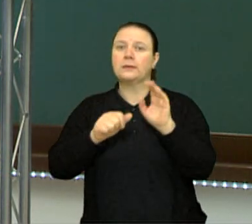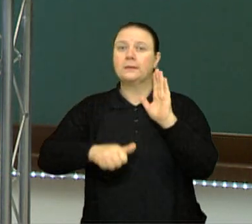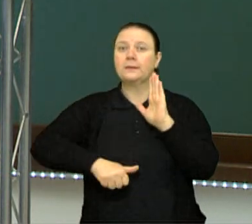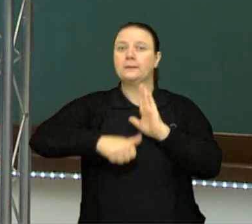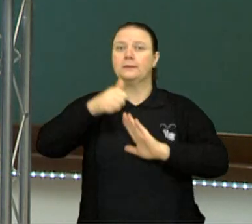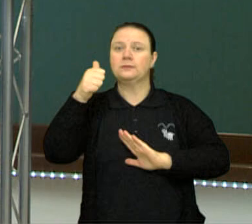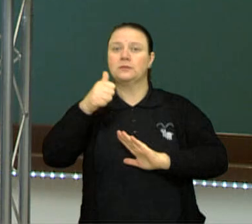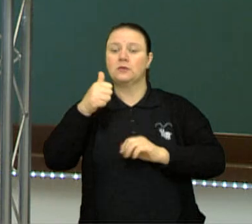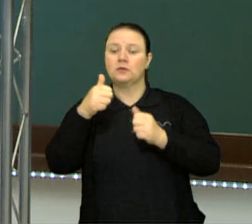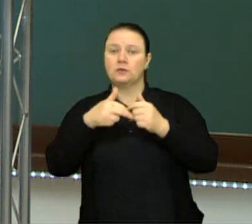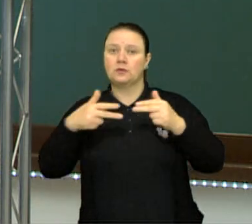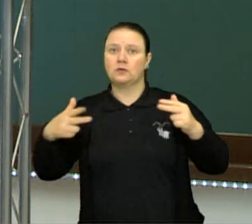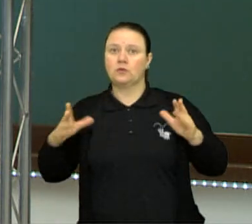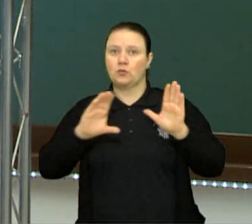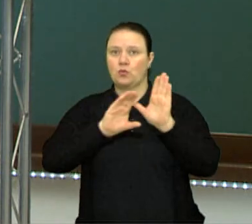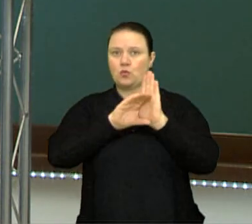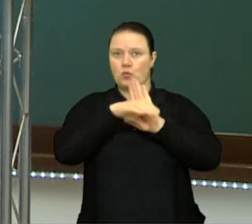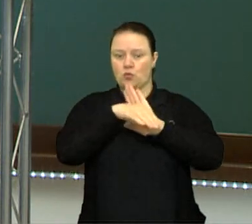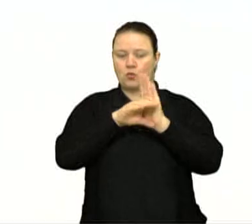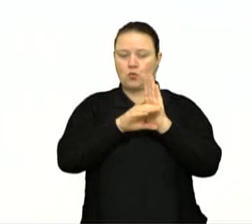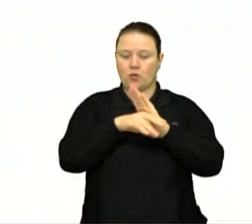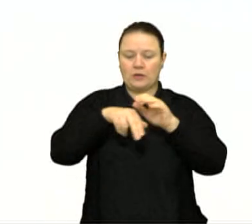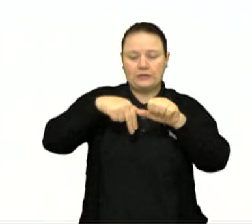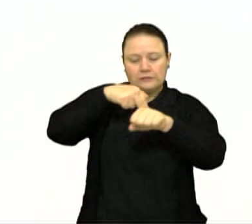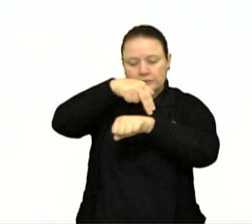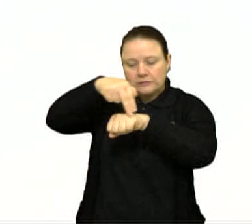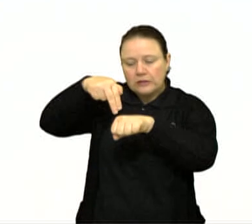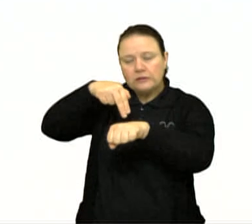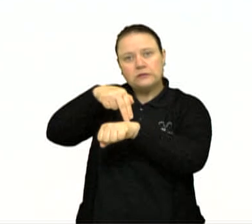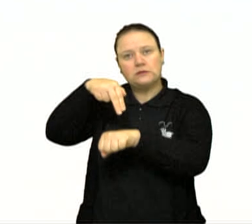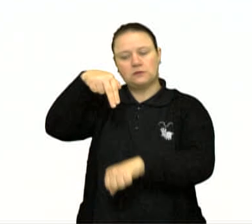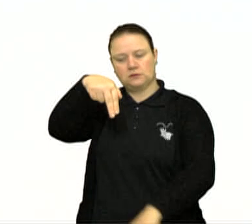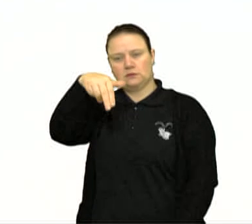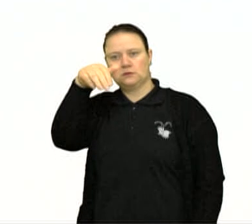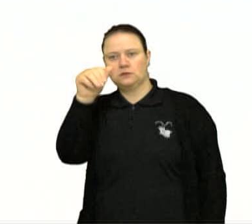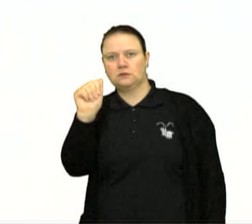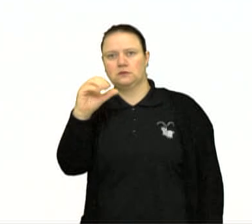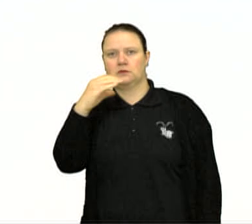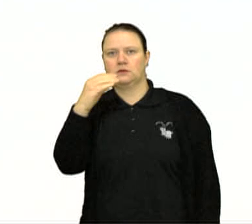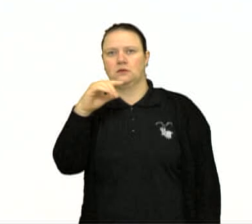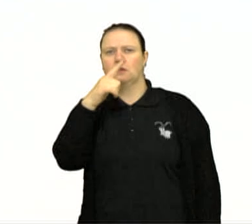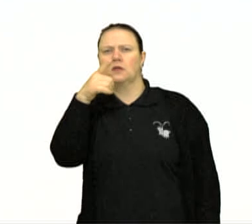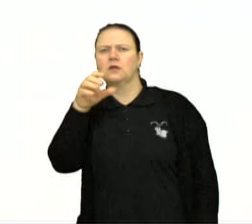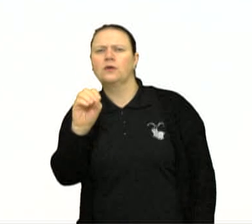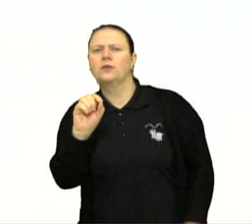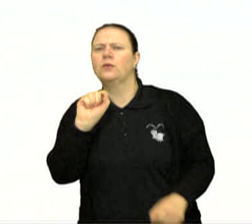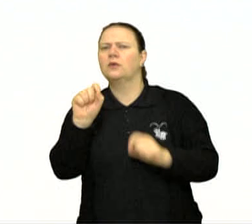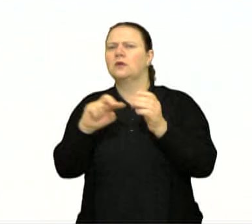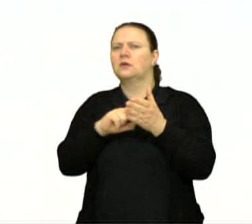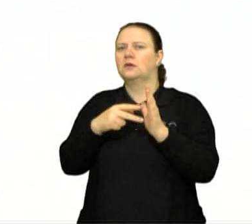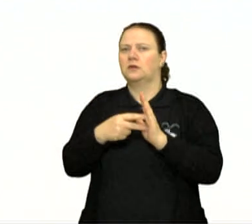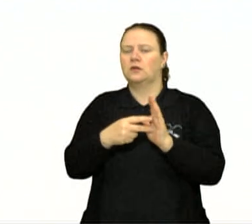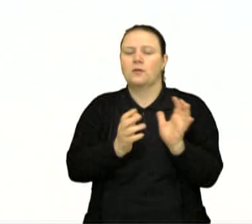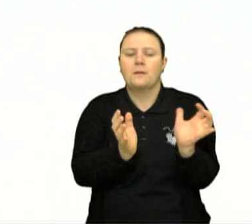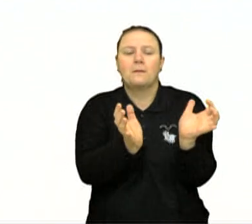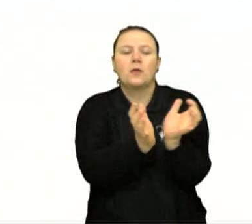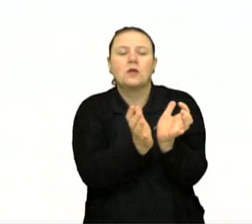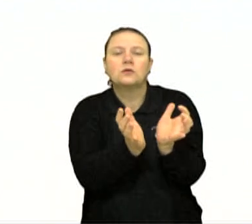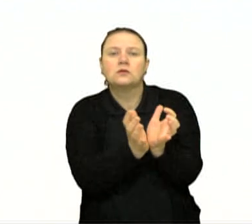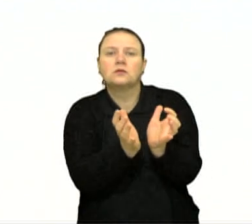que estabelecer é o conceito de nação. Dentro desse conceito de nação, nós puxamos que a nação é um conjunto de pessoas